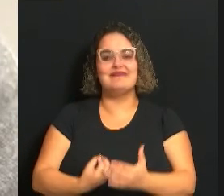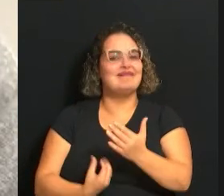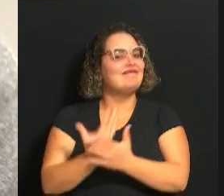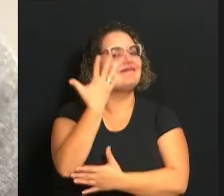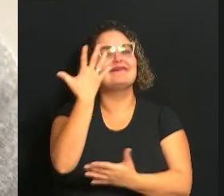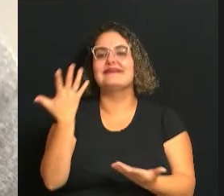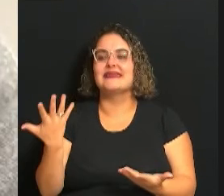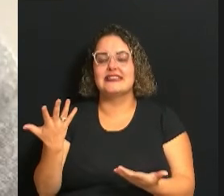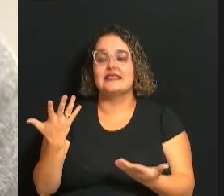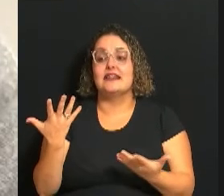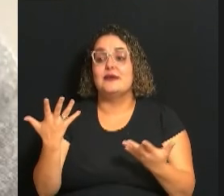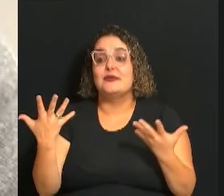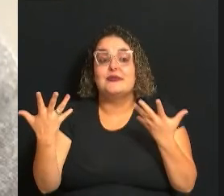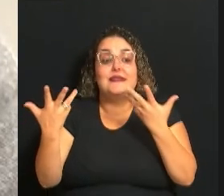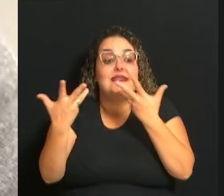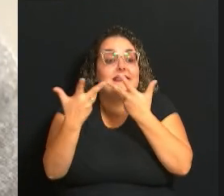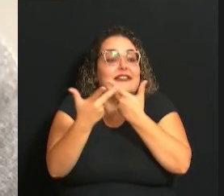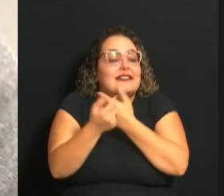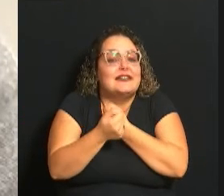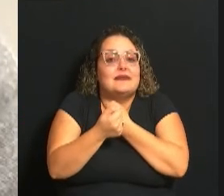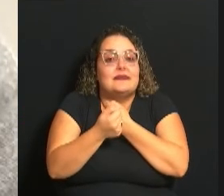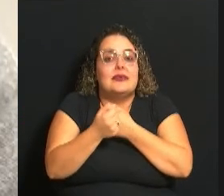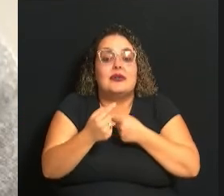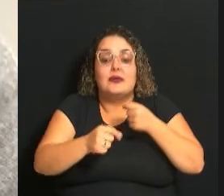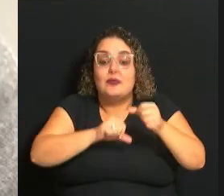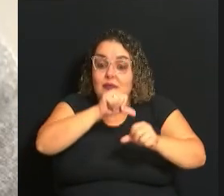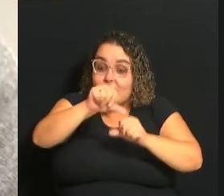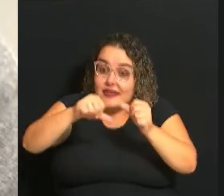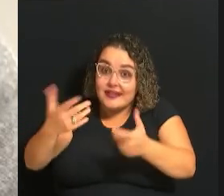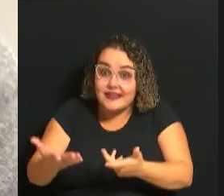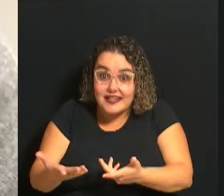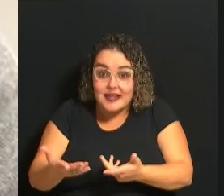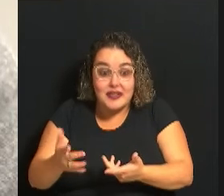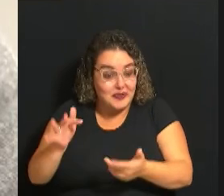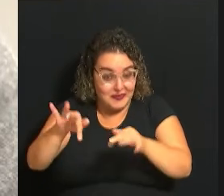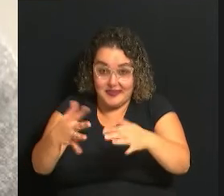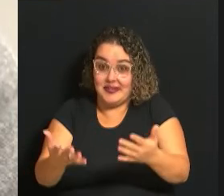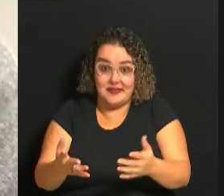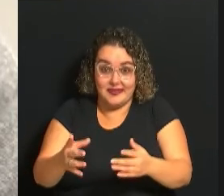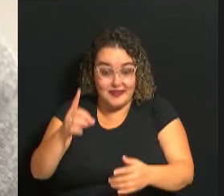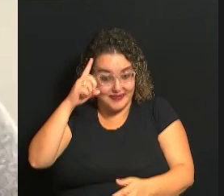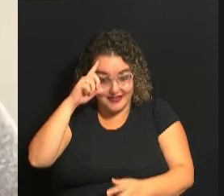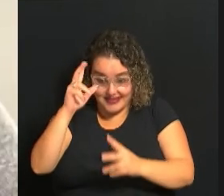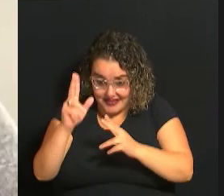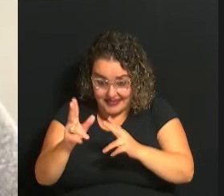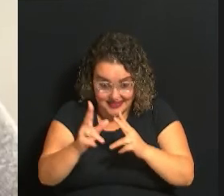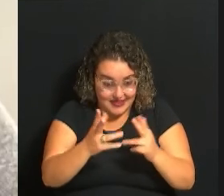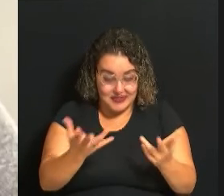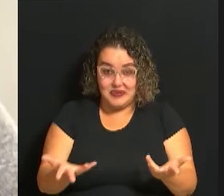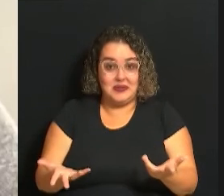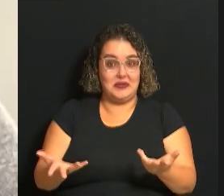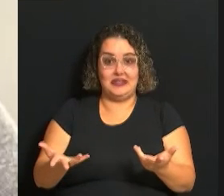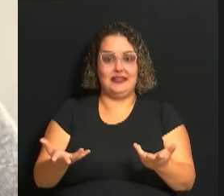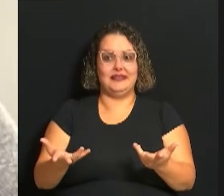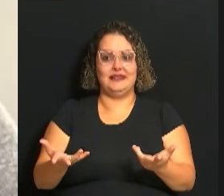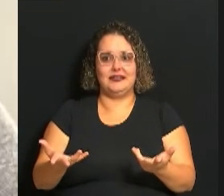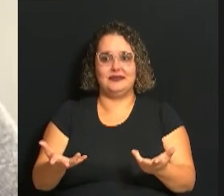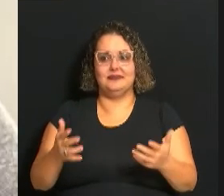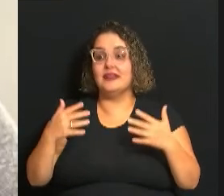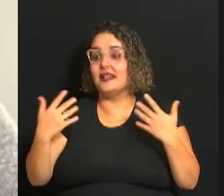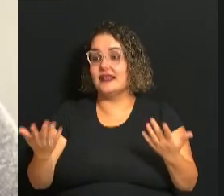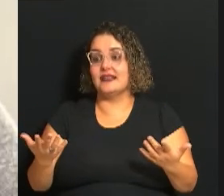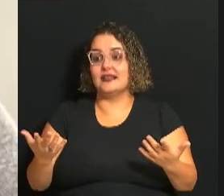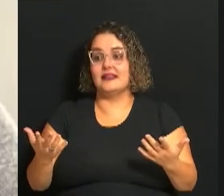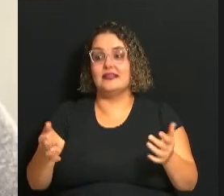coisa tão linda que foi adiada, que no final não foi, né, porque foi no mesmo dia, exatamente no mesmo dia. Então, assim, foi uma